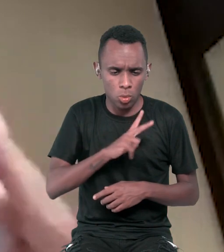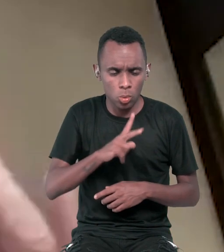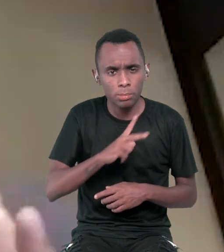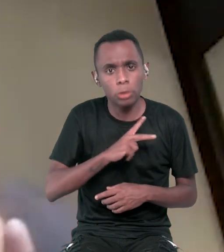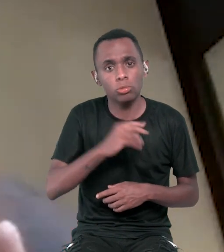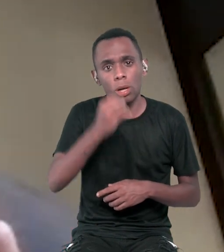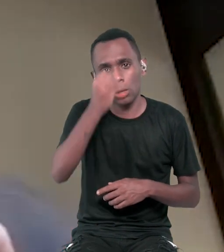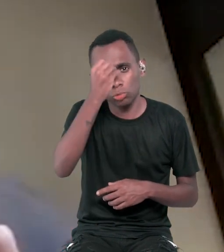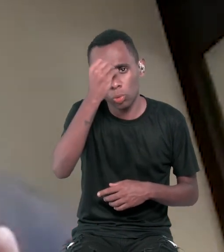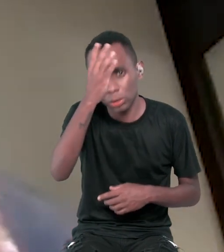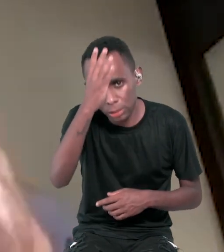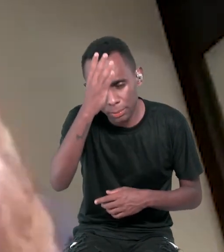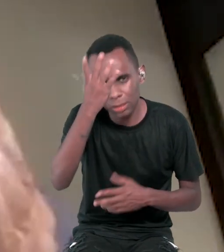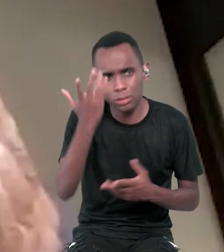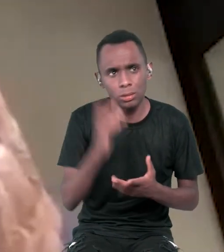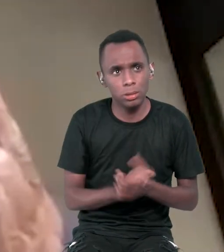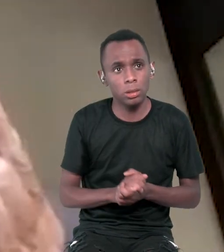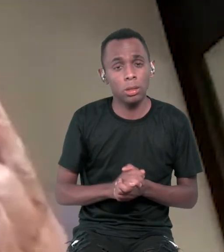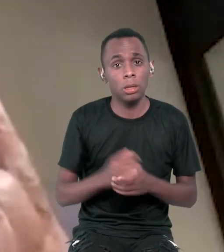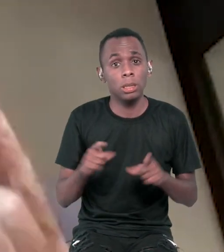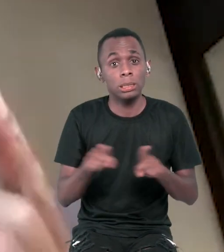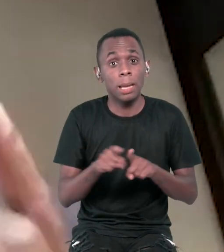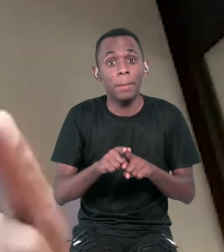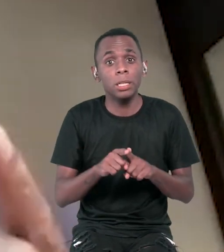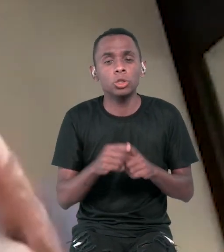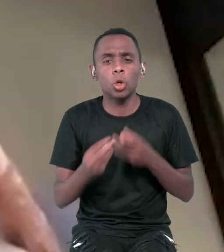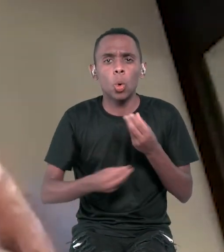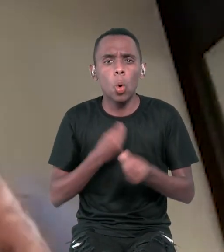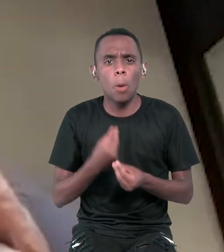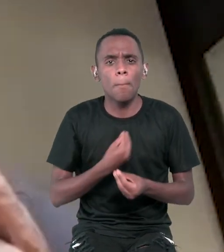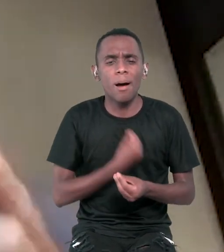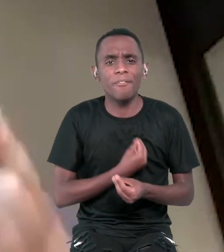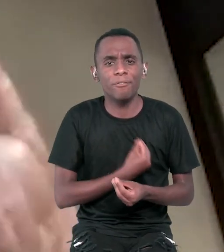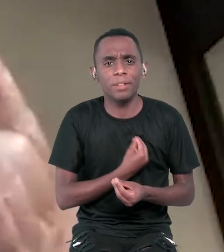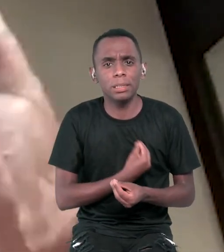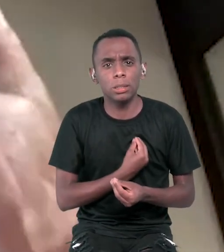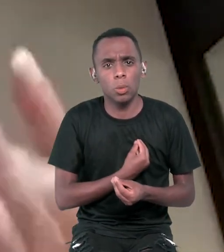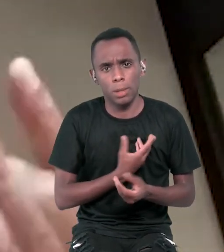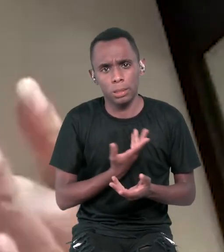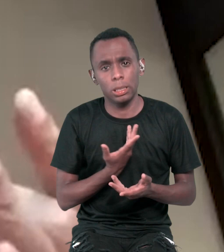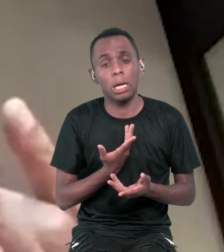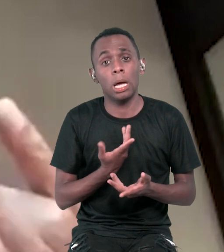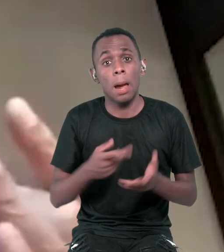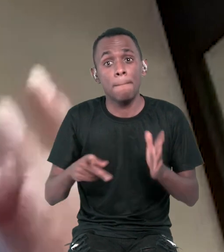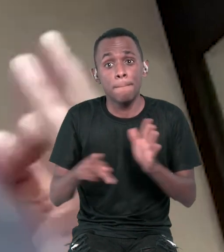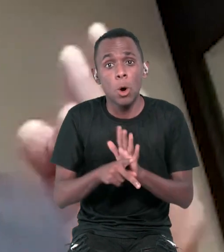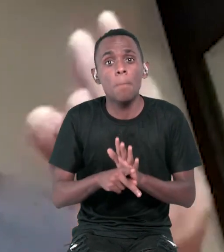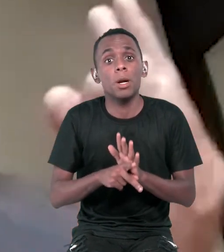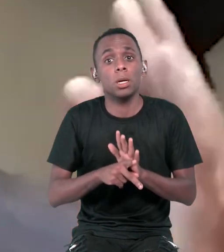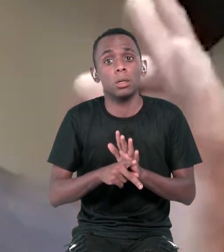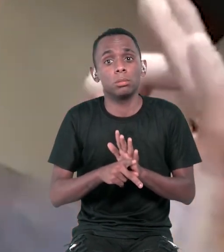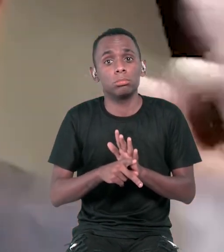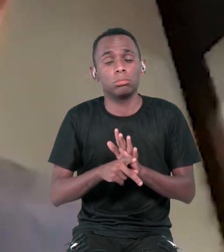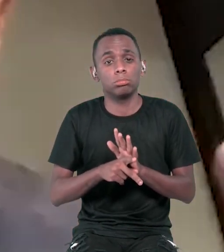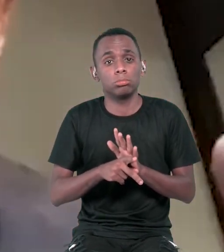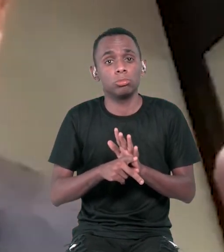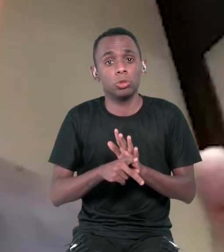do conhecimento, da propriedade até da condição humana, da propriedade da pátria, da